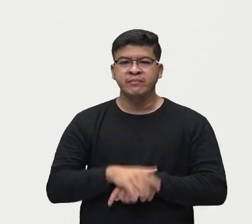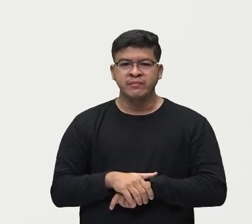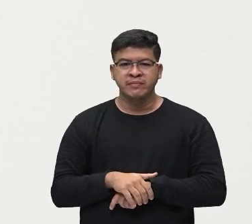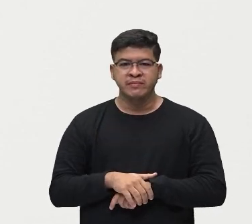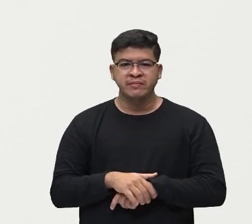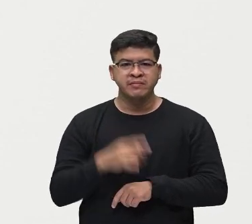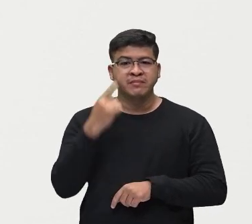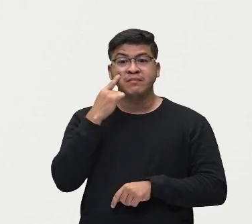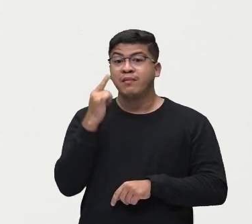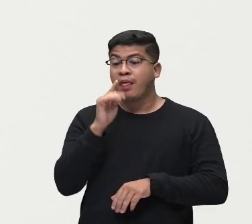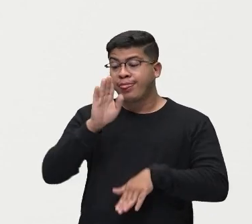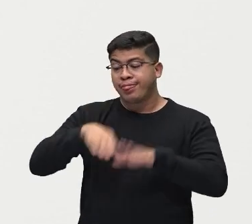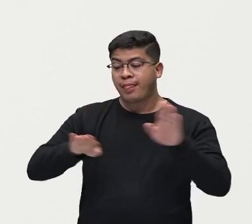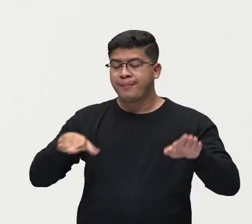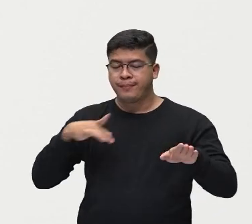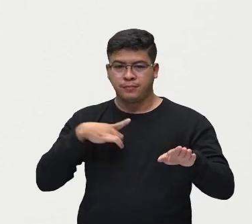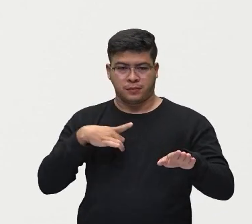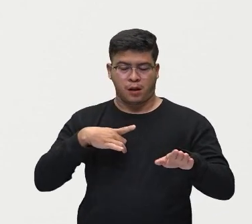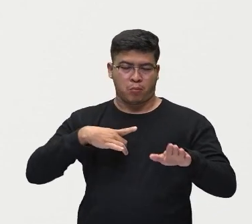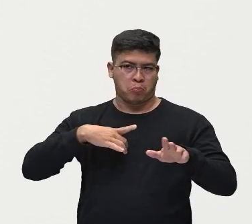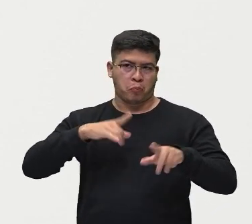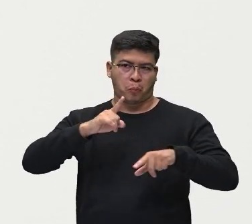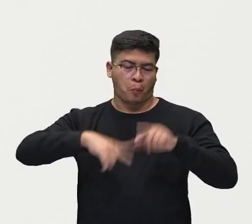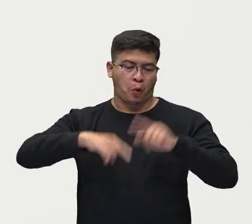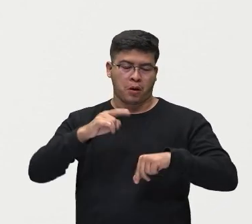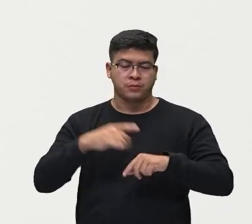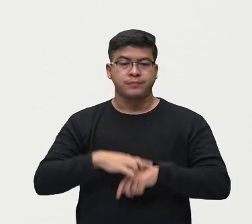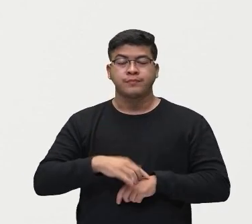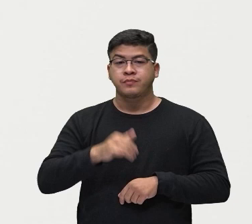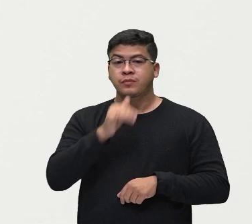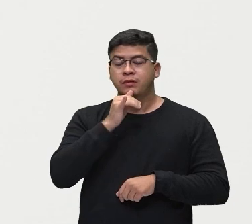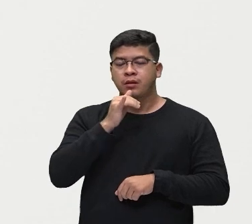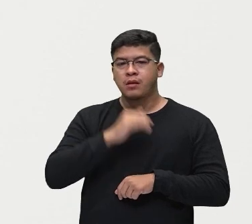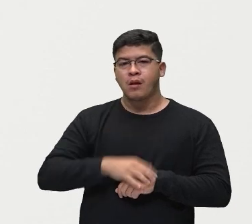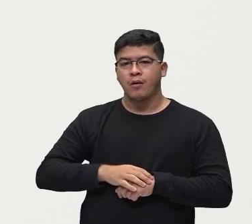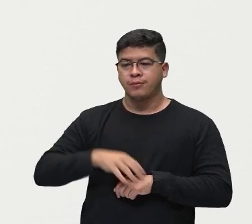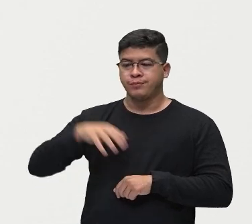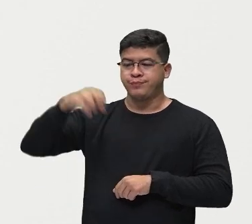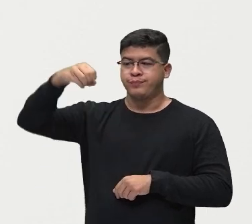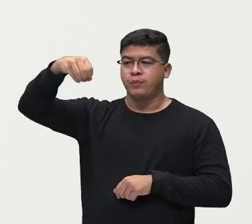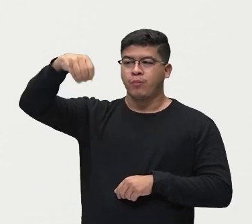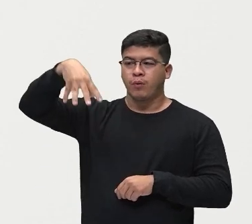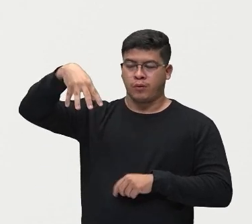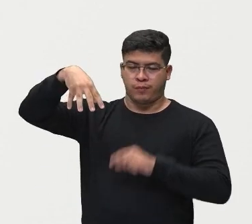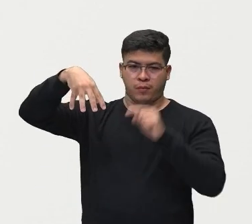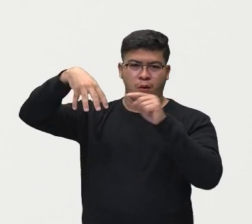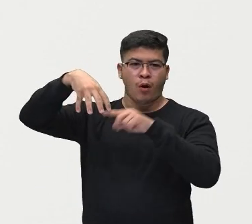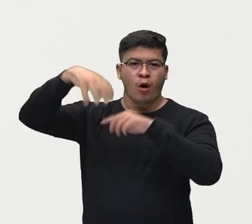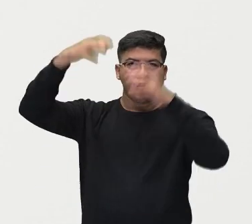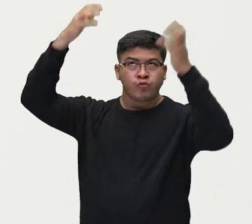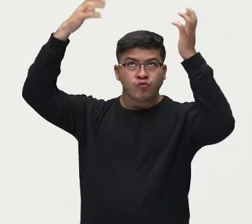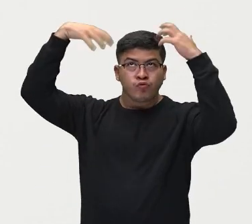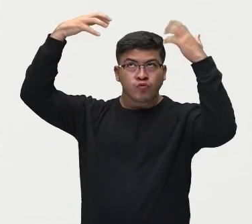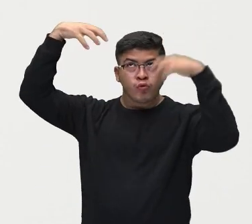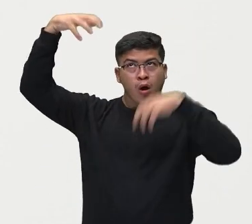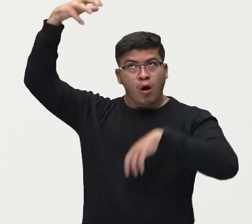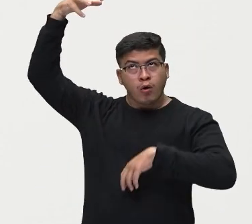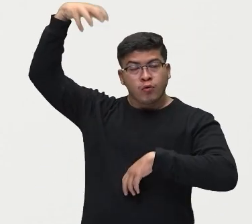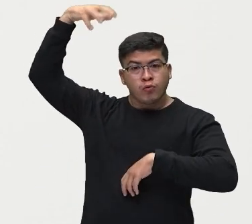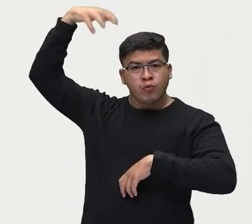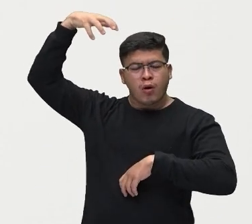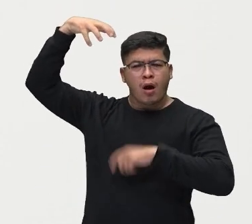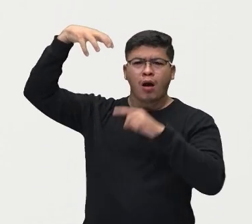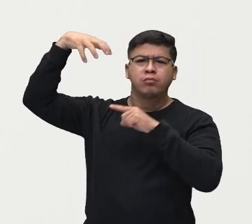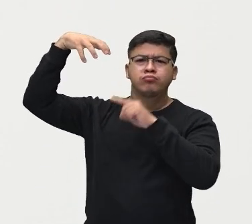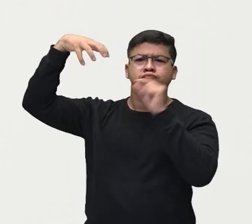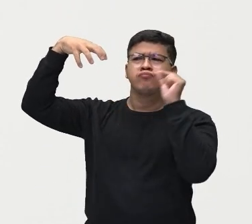com o aparelho. Por exemplo, o chuveiro utiliza a energia elétrica para aquecer